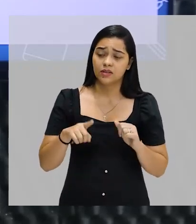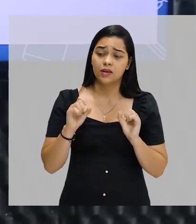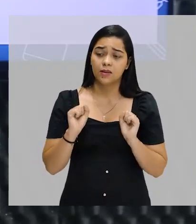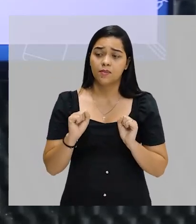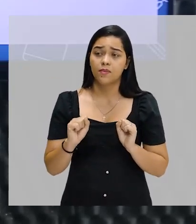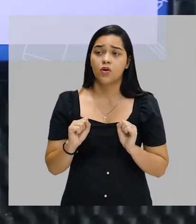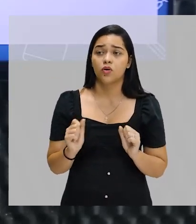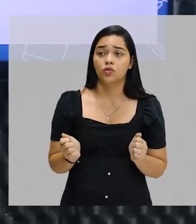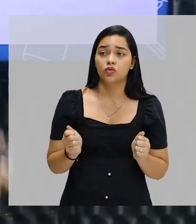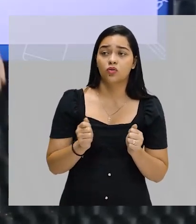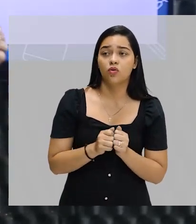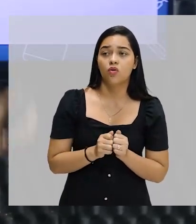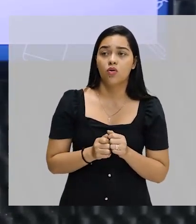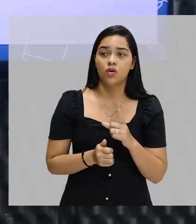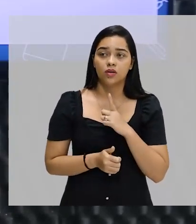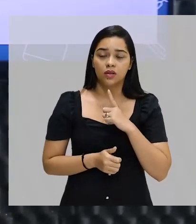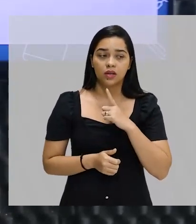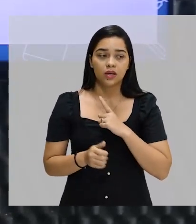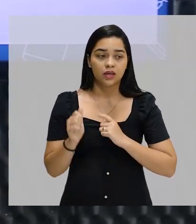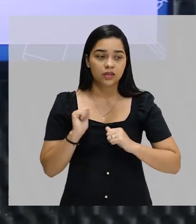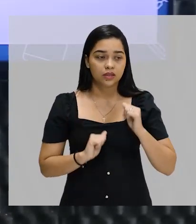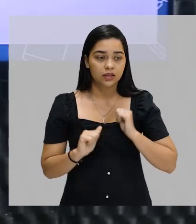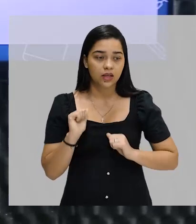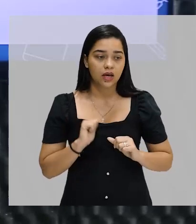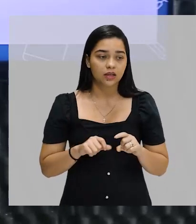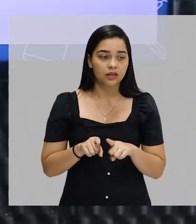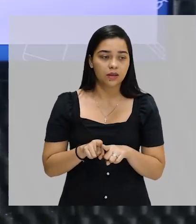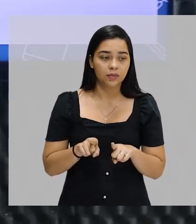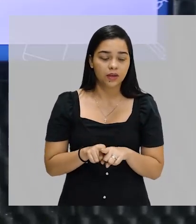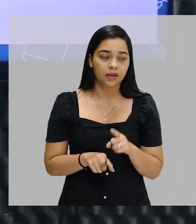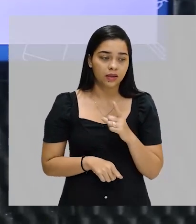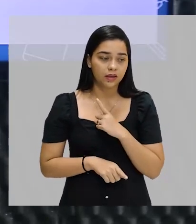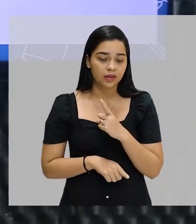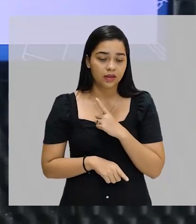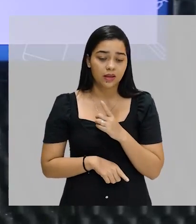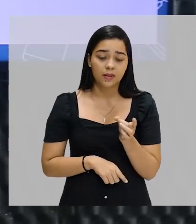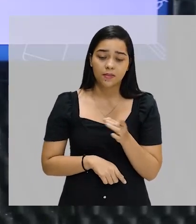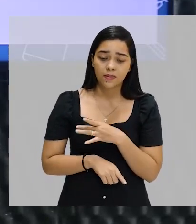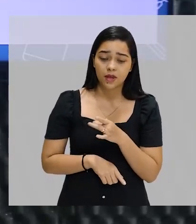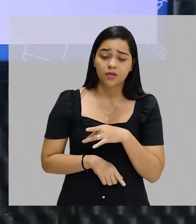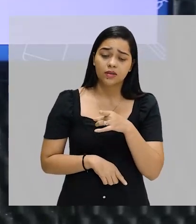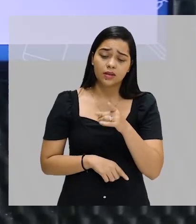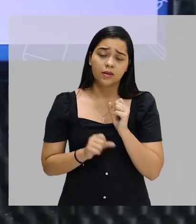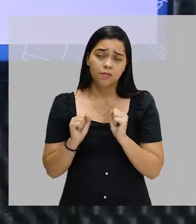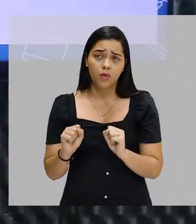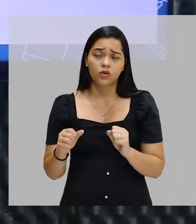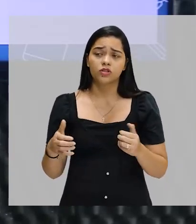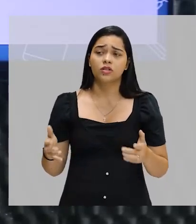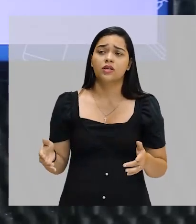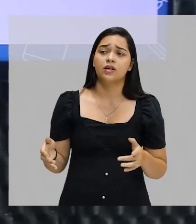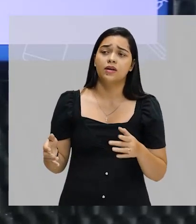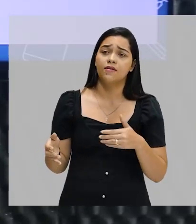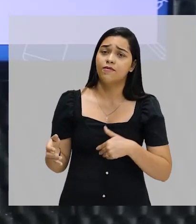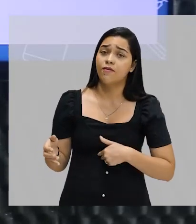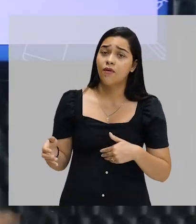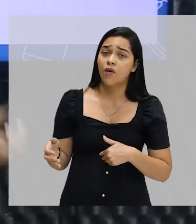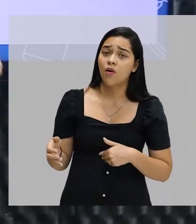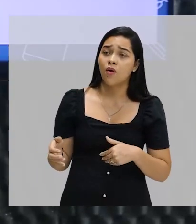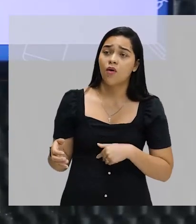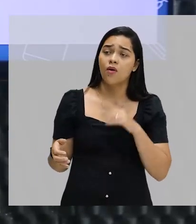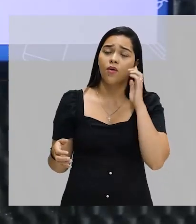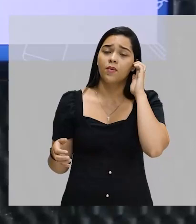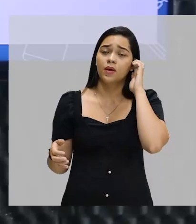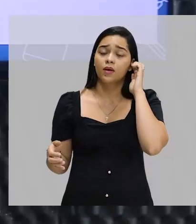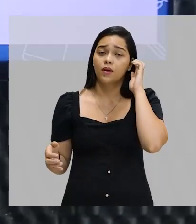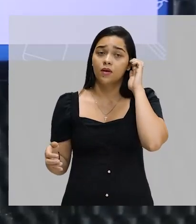estar com ansiedade, você pode estar com medo, você pode estar com fome. E olha o